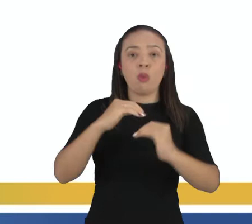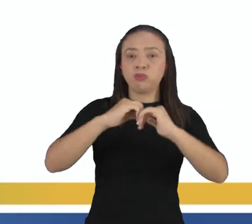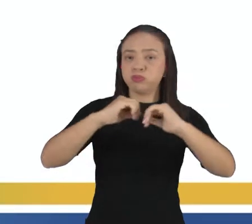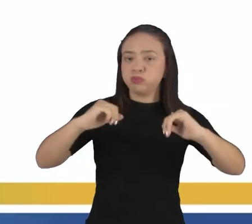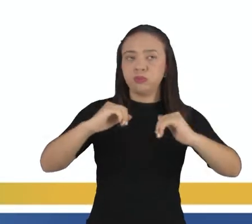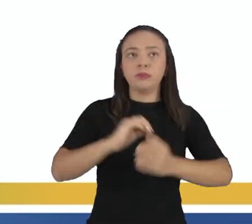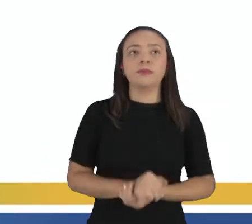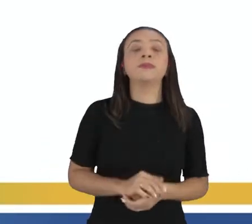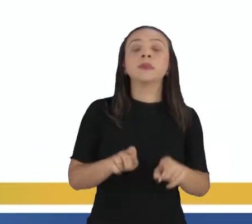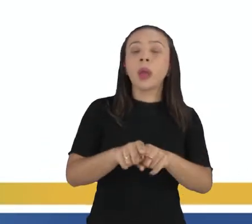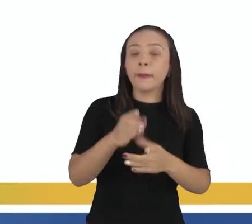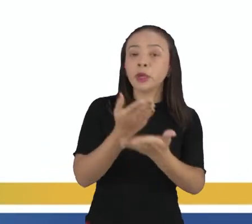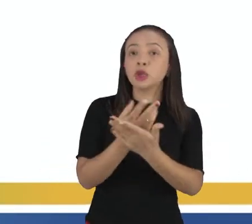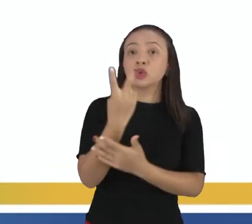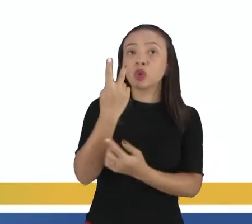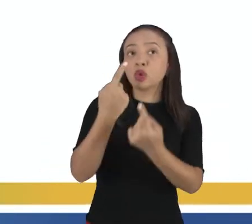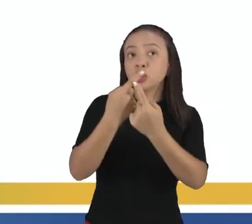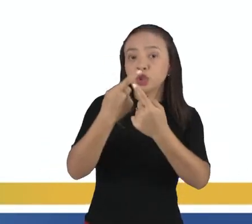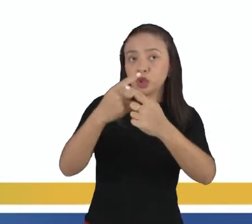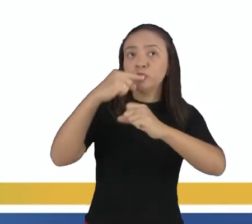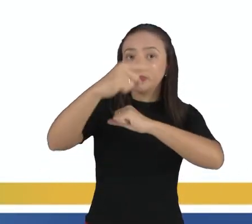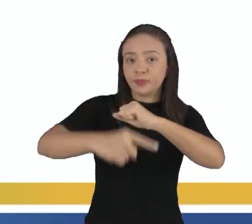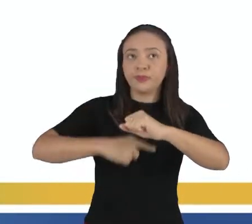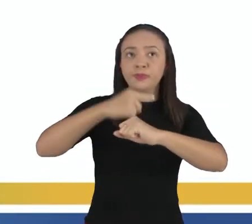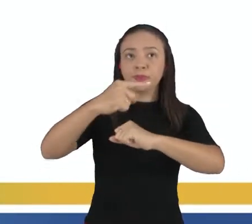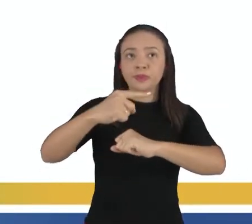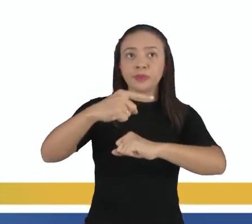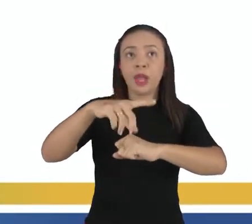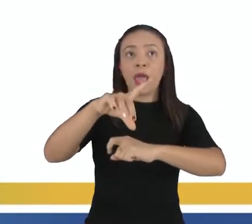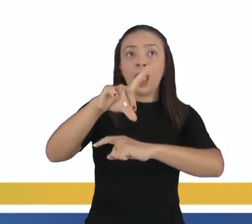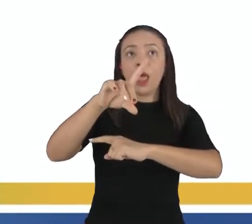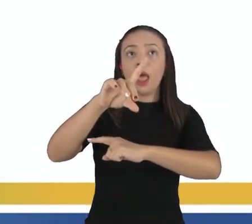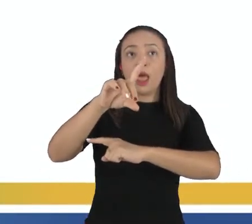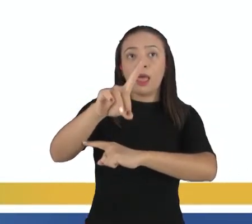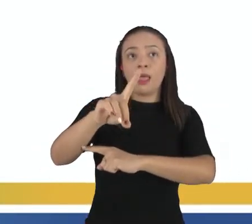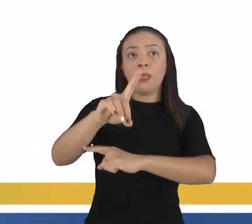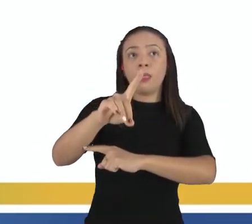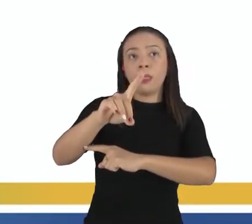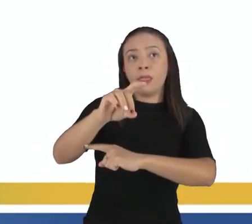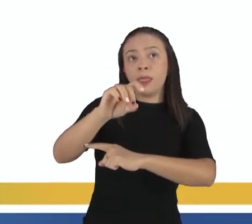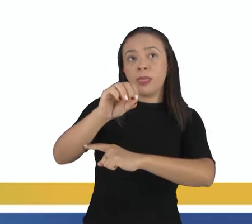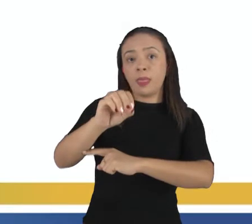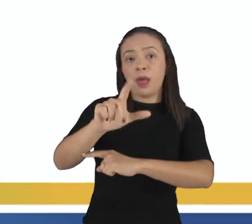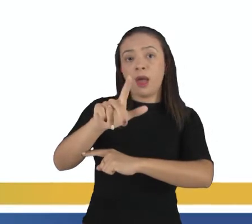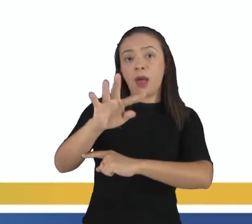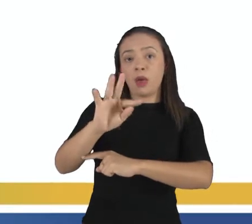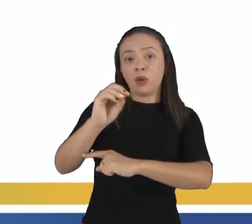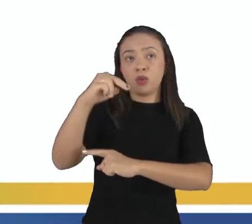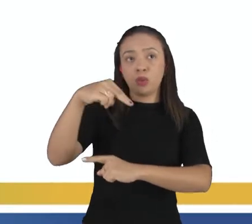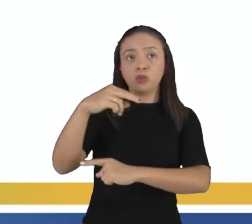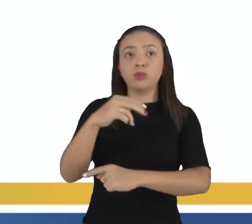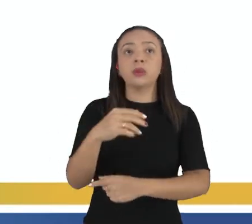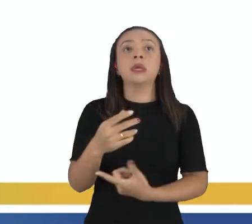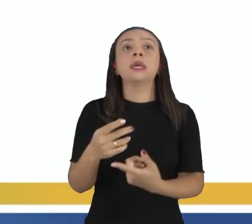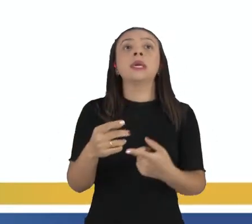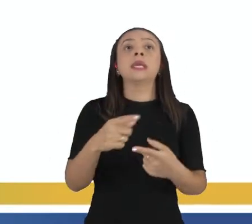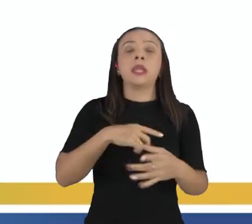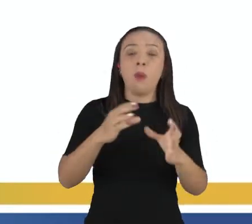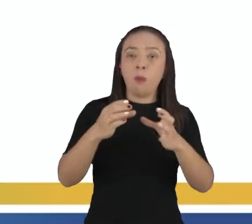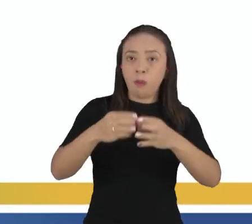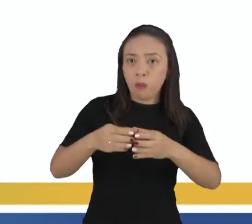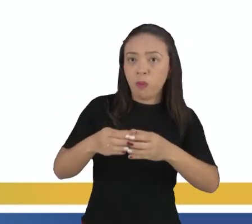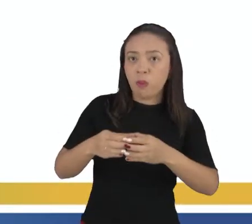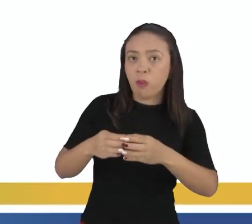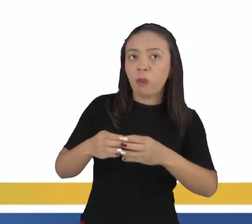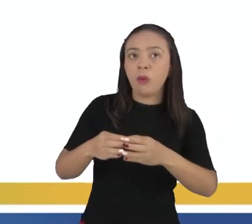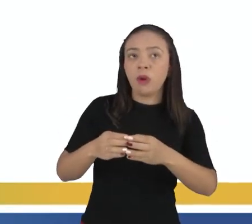Nós vimos também dois modelos atômicos científicos. O de Dalton, que aí o modelo atômico dele é bola de bilhar, e com as